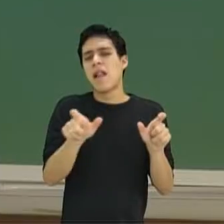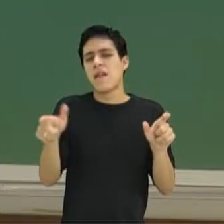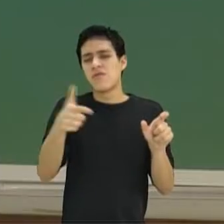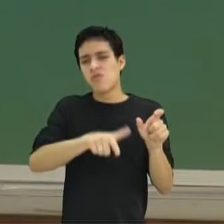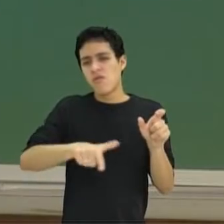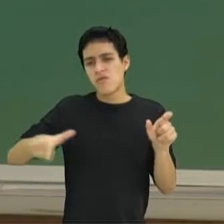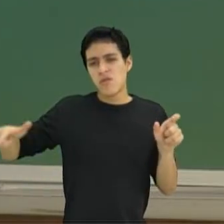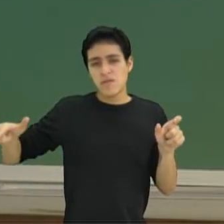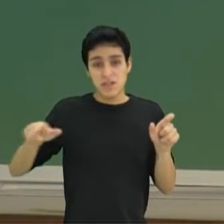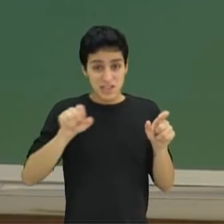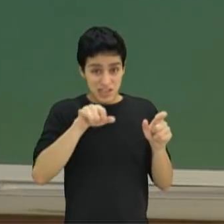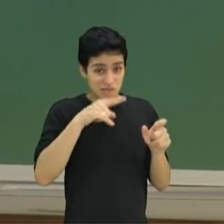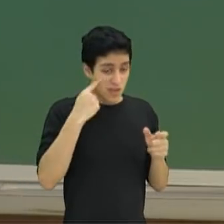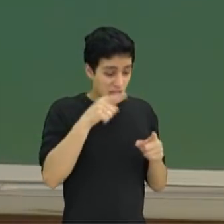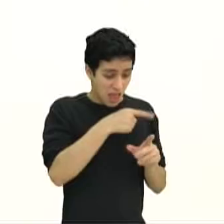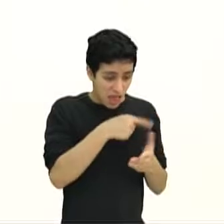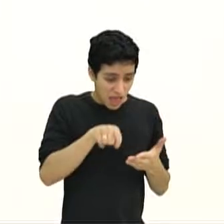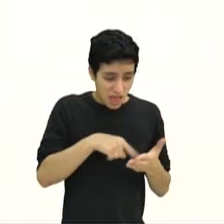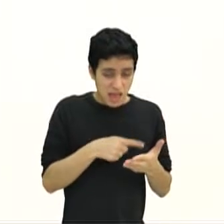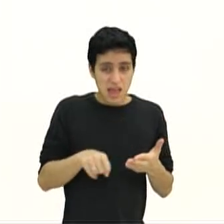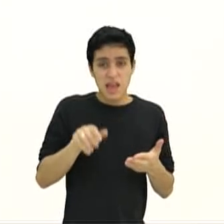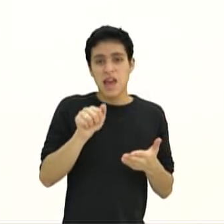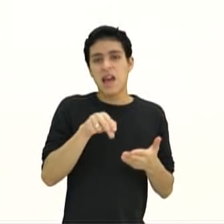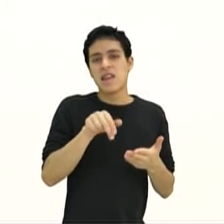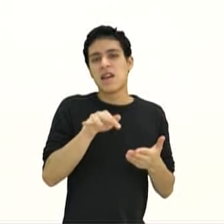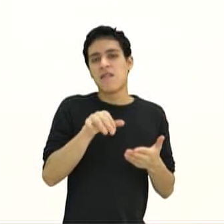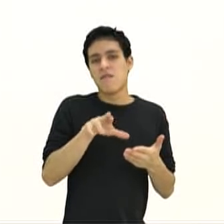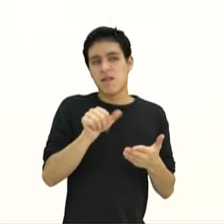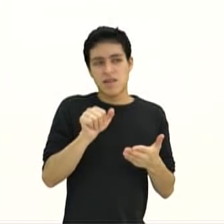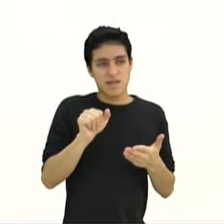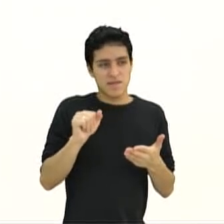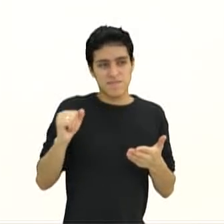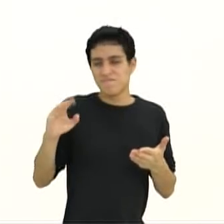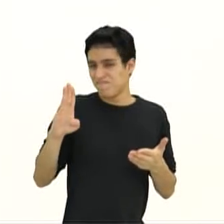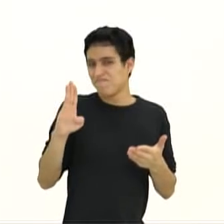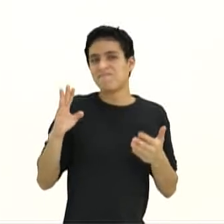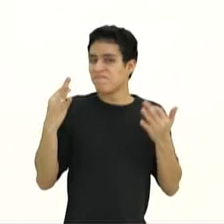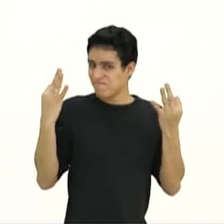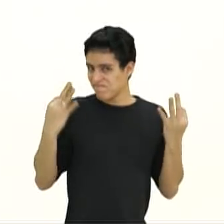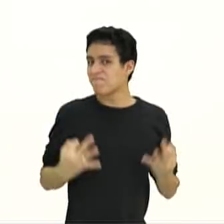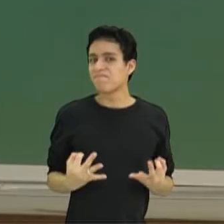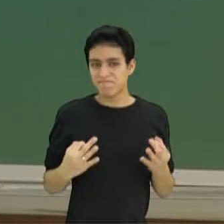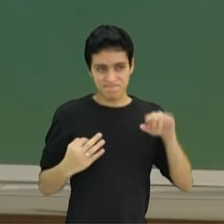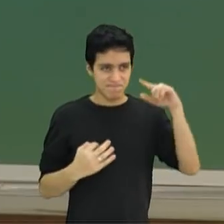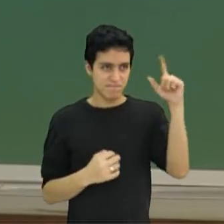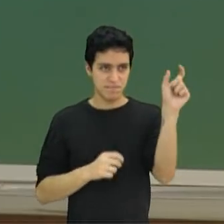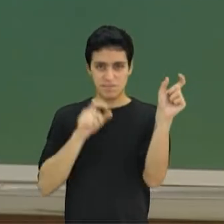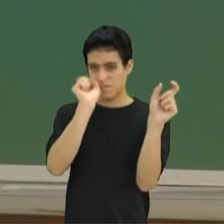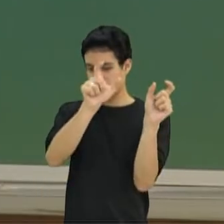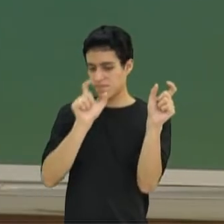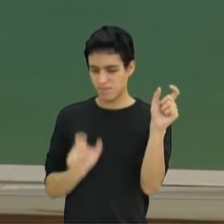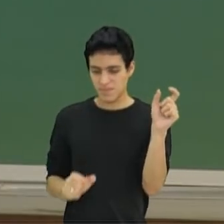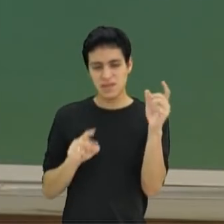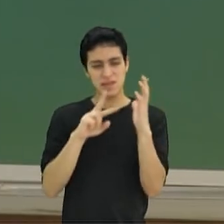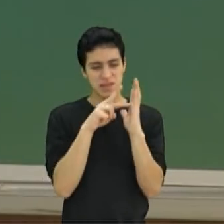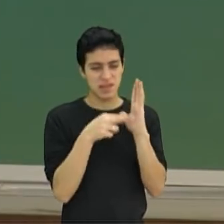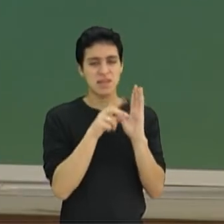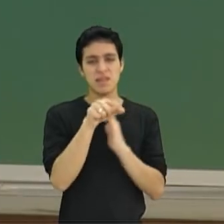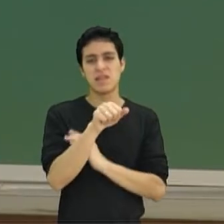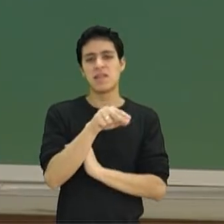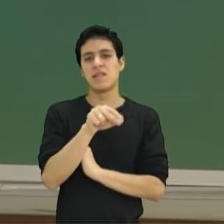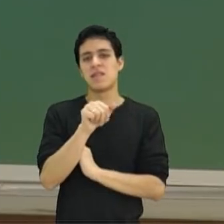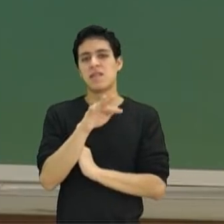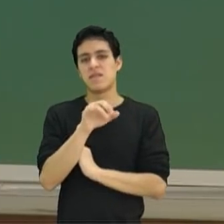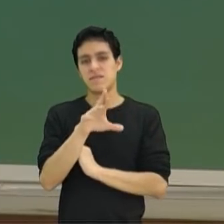você marcou, anotou a resposta anáfora, é a correta. Repetição de palavras, nós temos uma